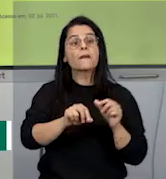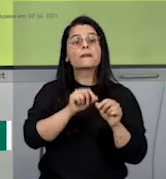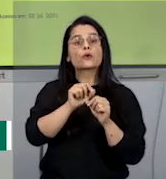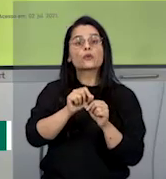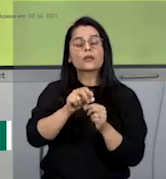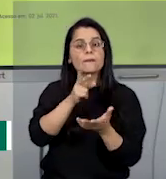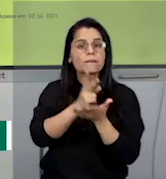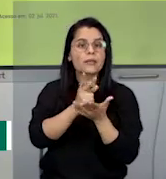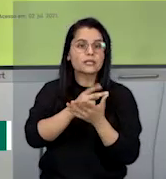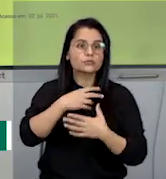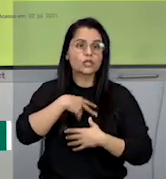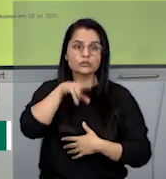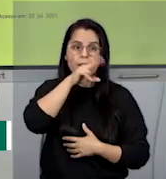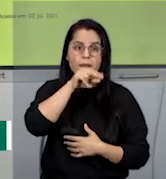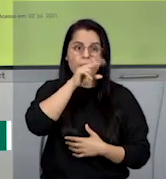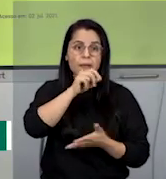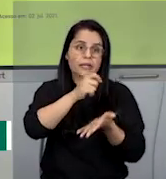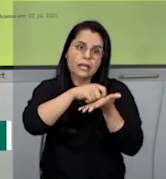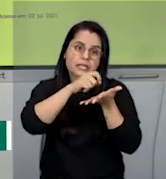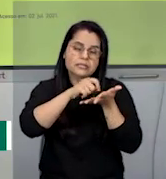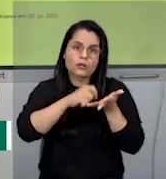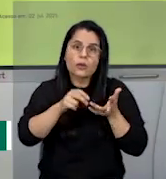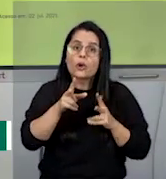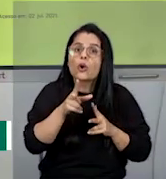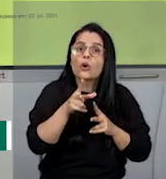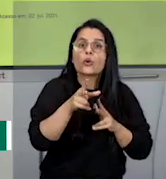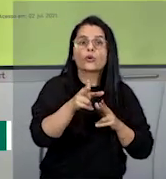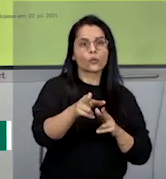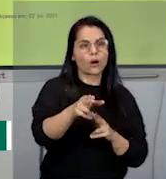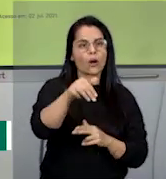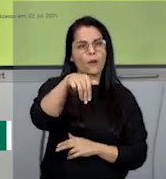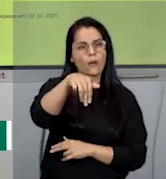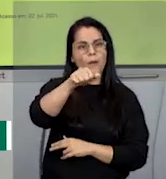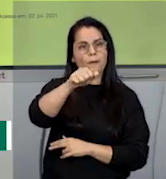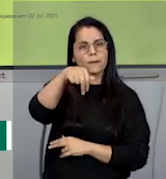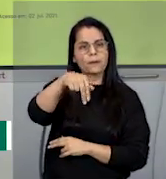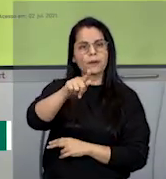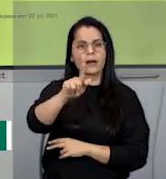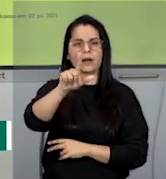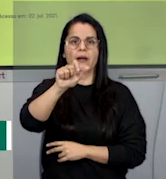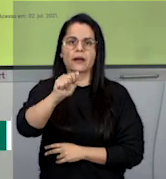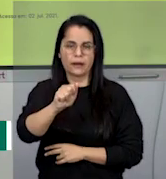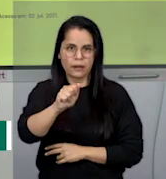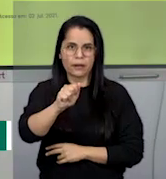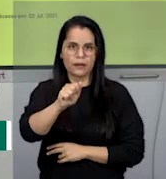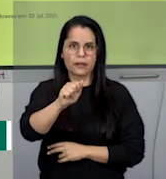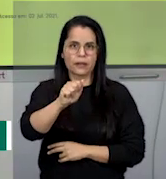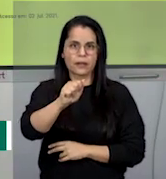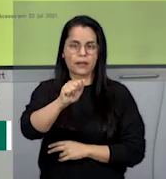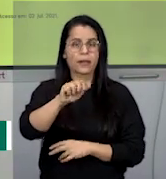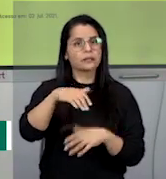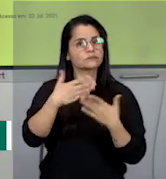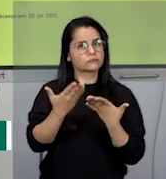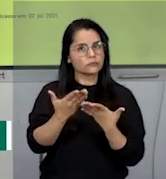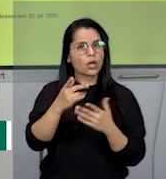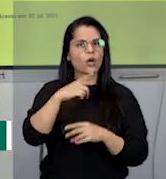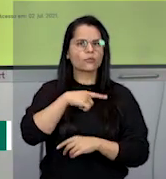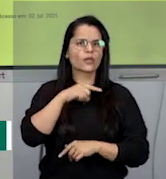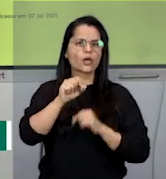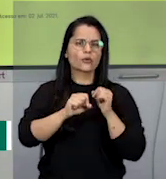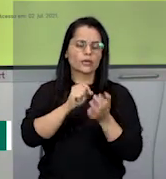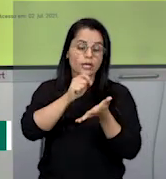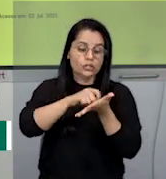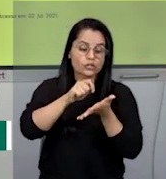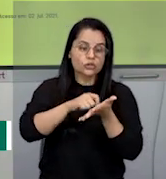tinham a mesma pronúncia, a escrita é a representação do que pronuncia. Então, ela foi escrita